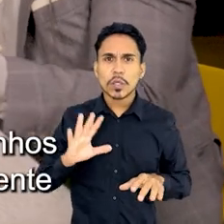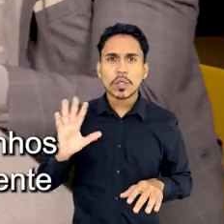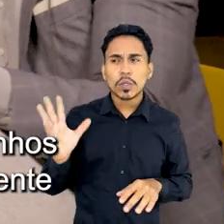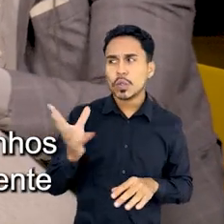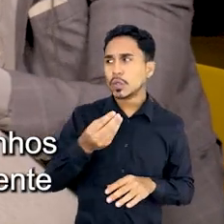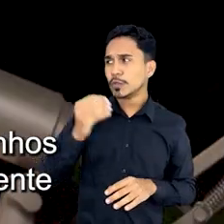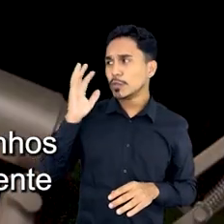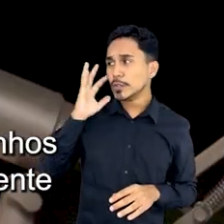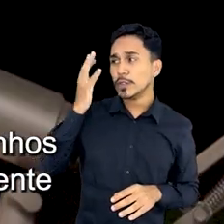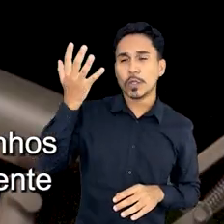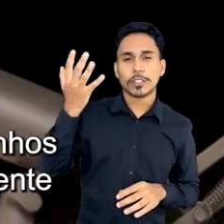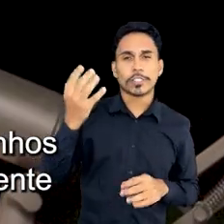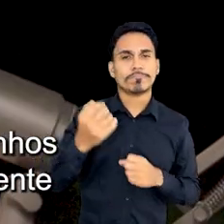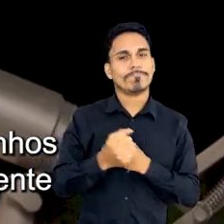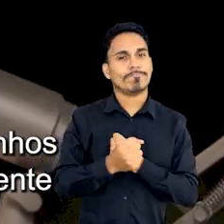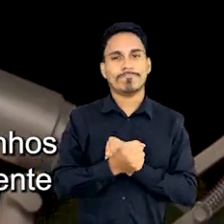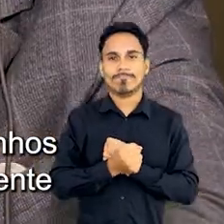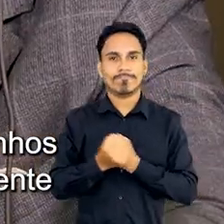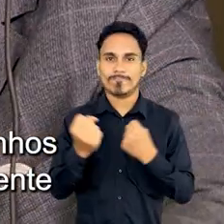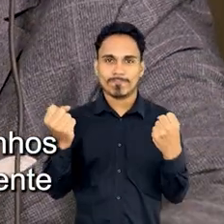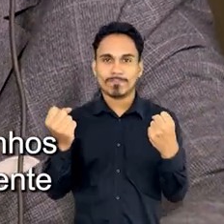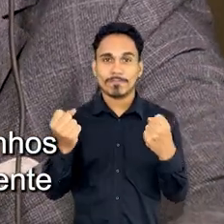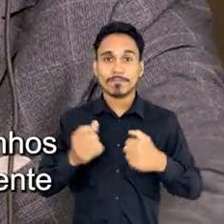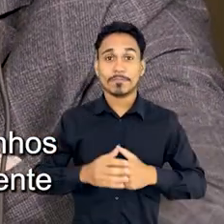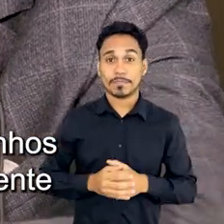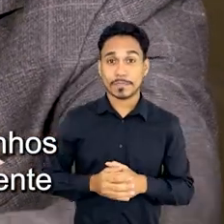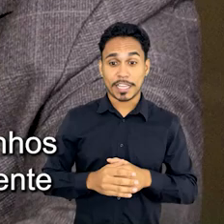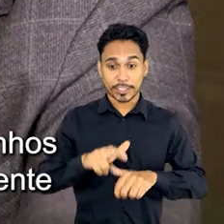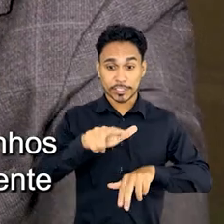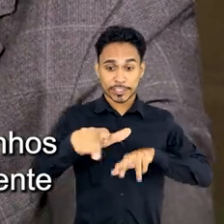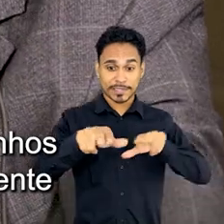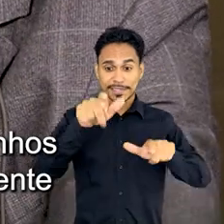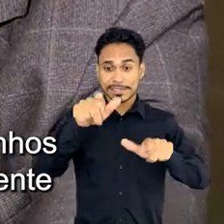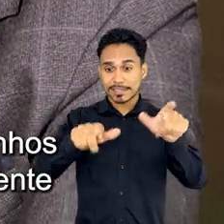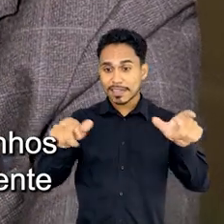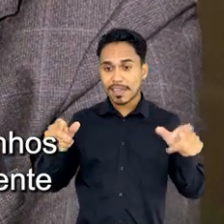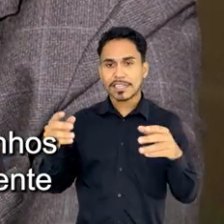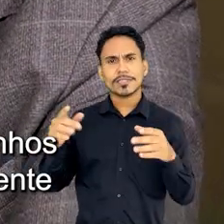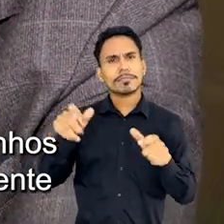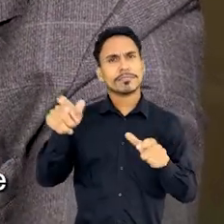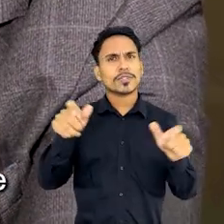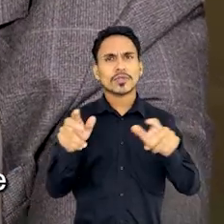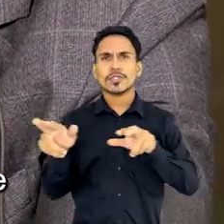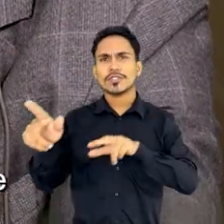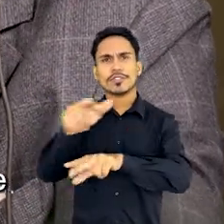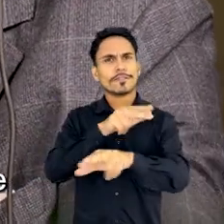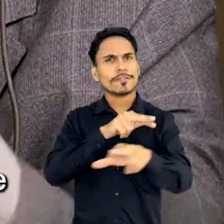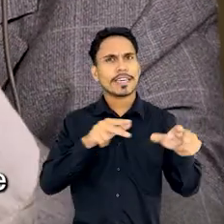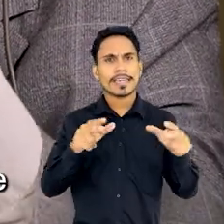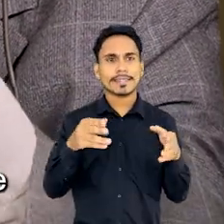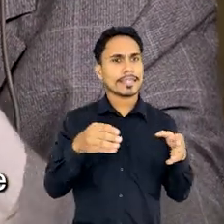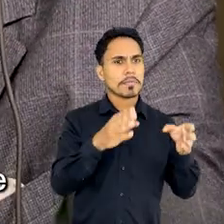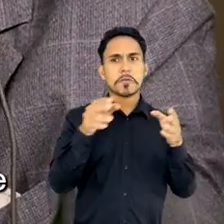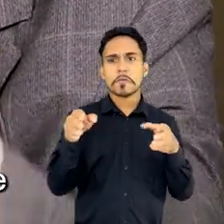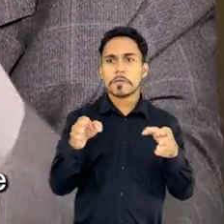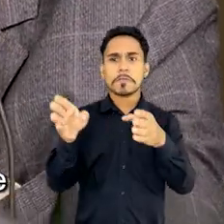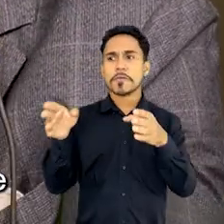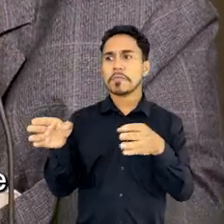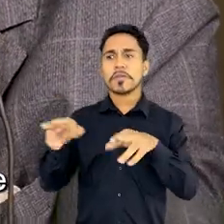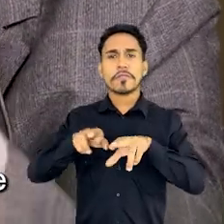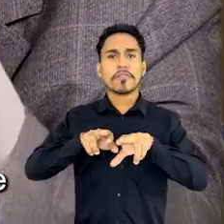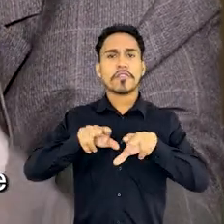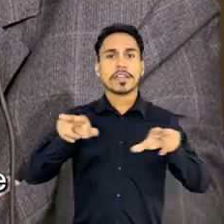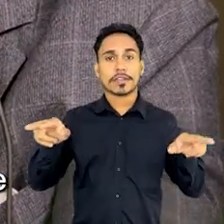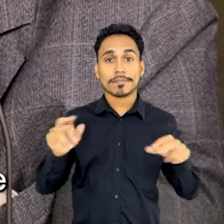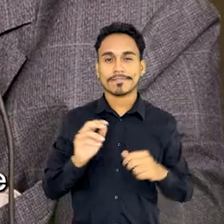solução para todos Uhum é a diversidade é aponta que é caminhos diferentes para pessoas diferentes quando a gente faz a seguinte pergunta qual é o